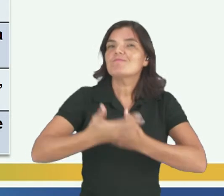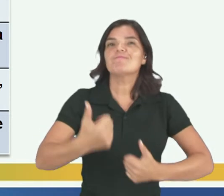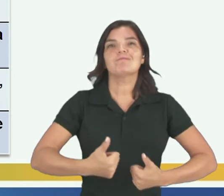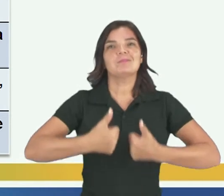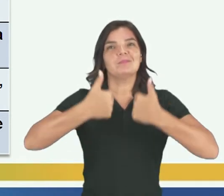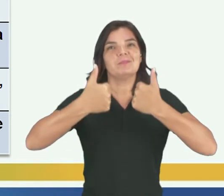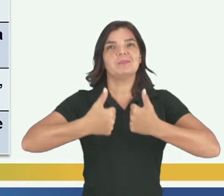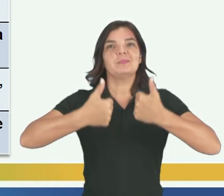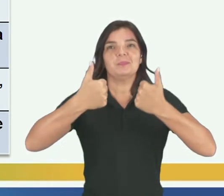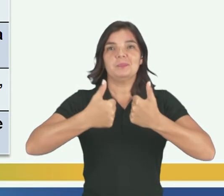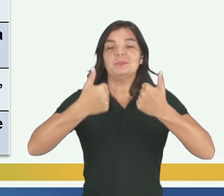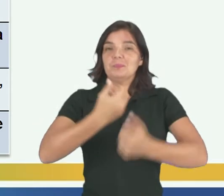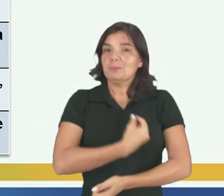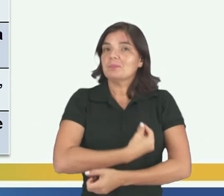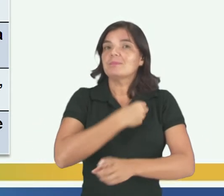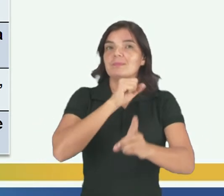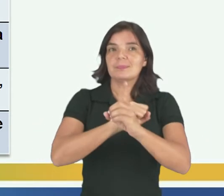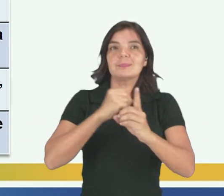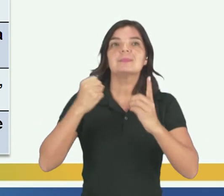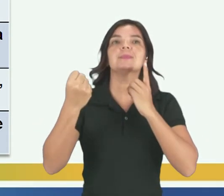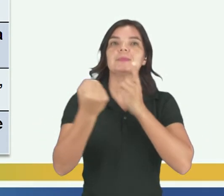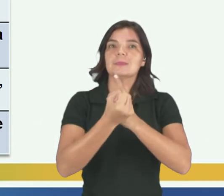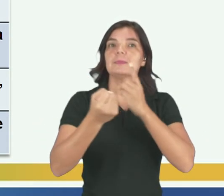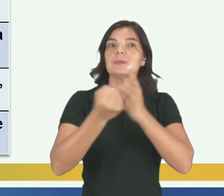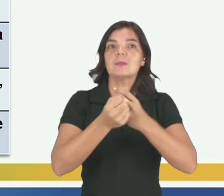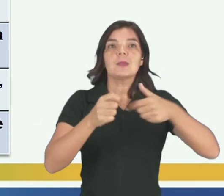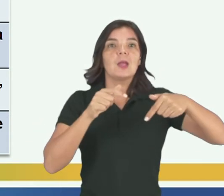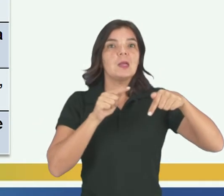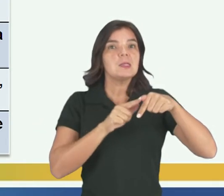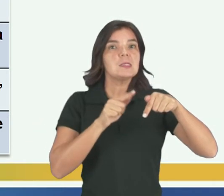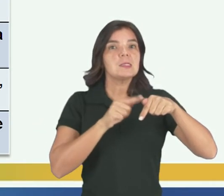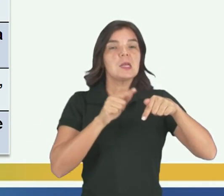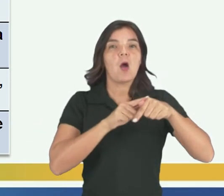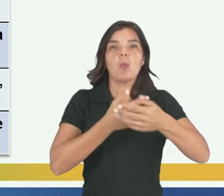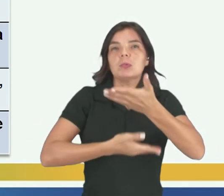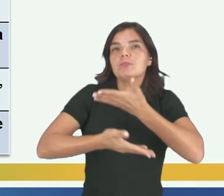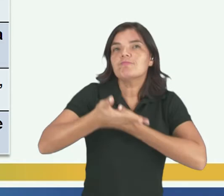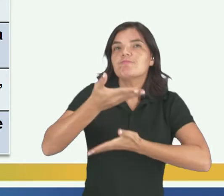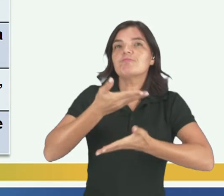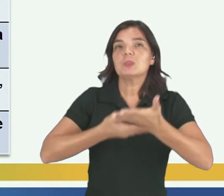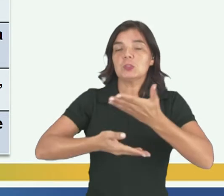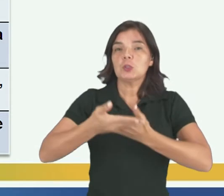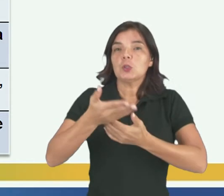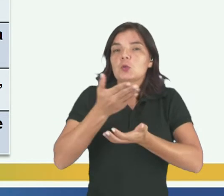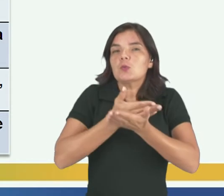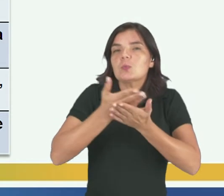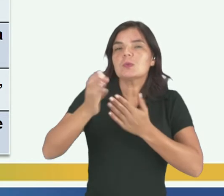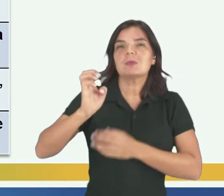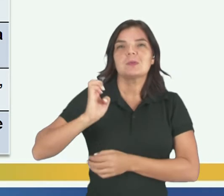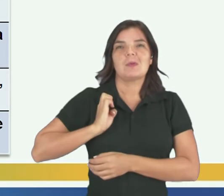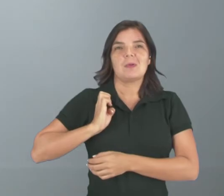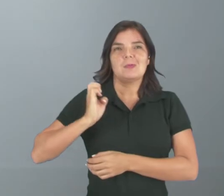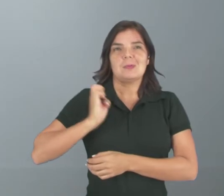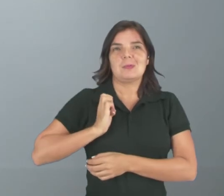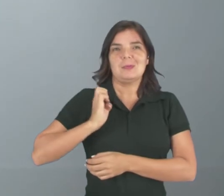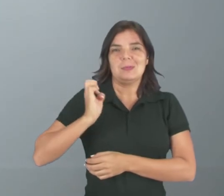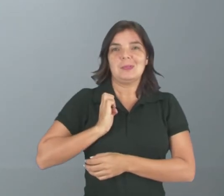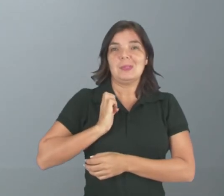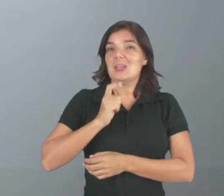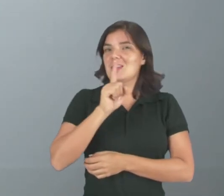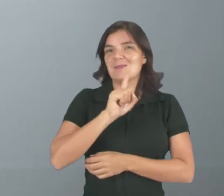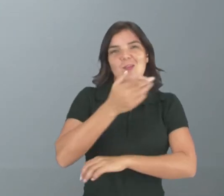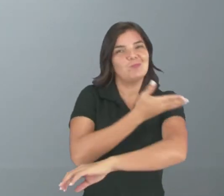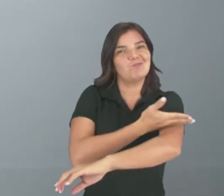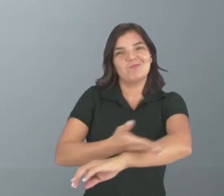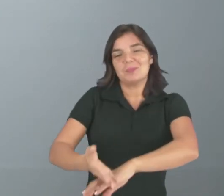contribuir positivamente com a vida social. E no 7º, as relações humanas dependem do princípio ético e